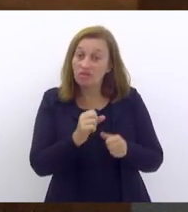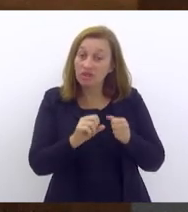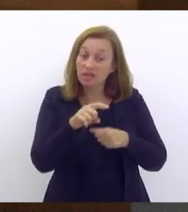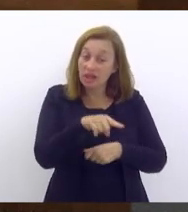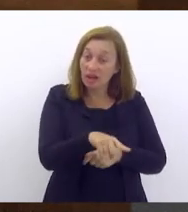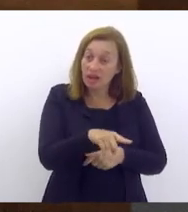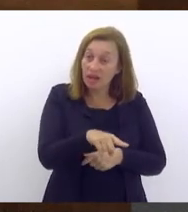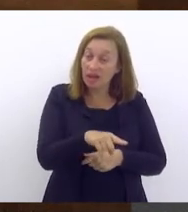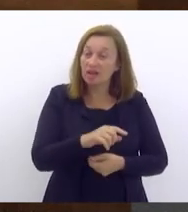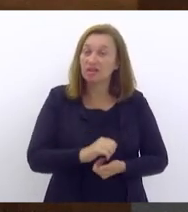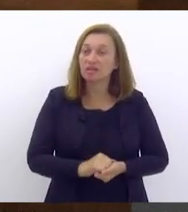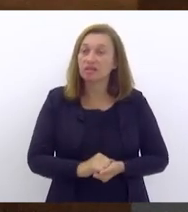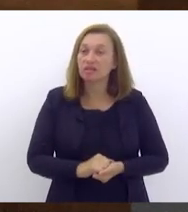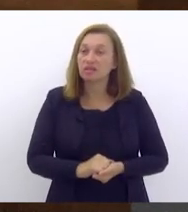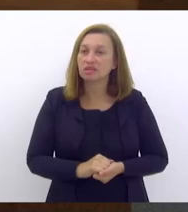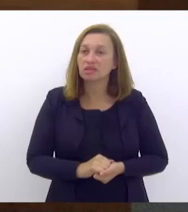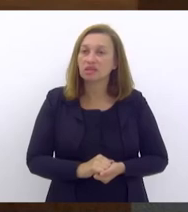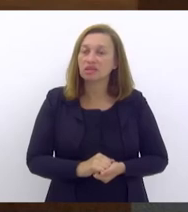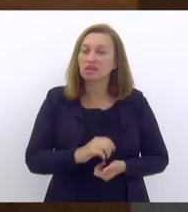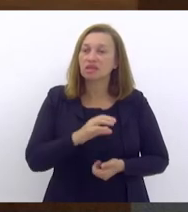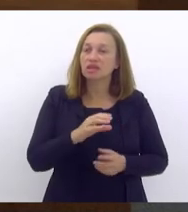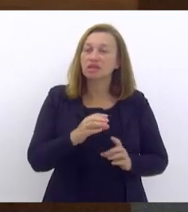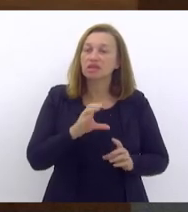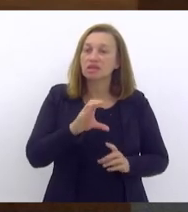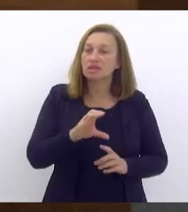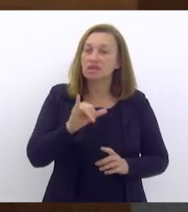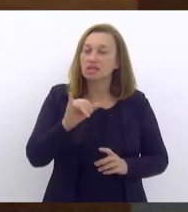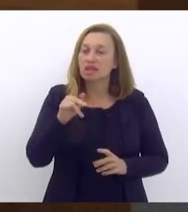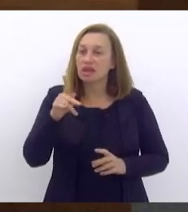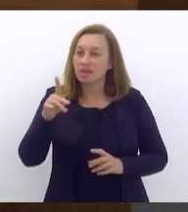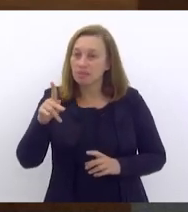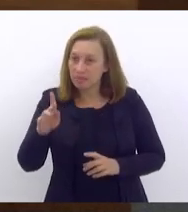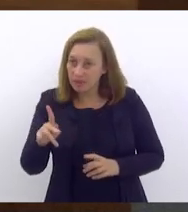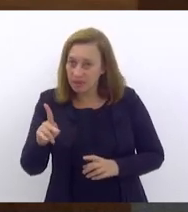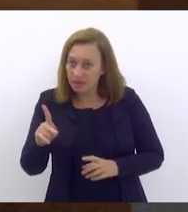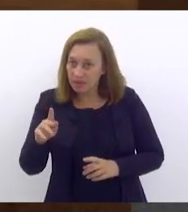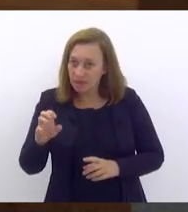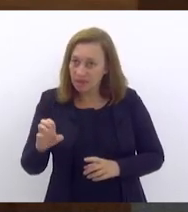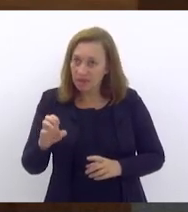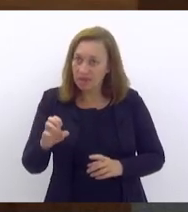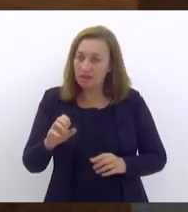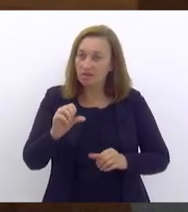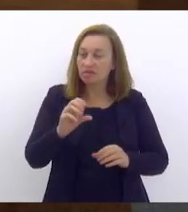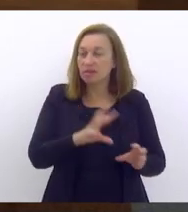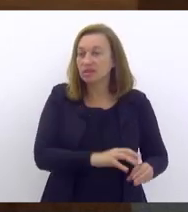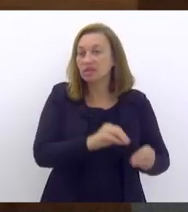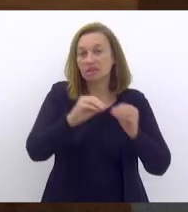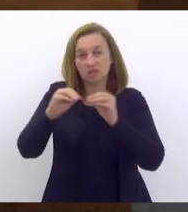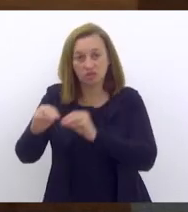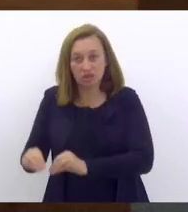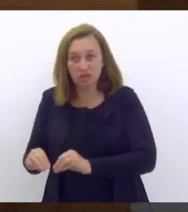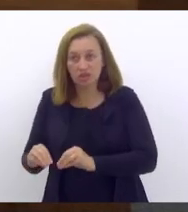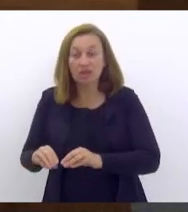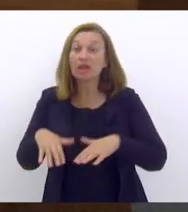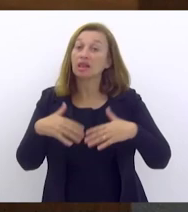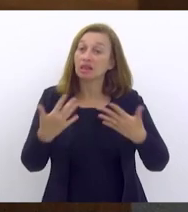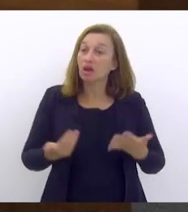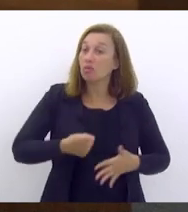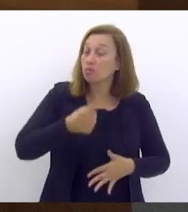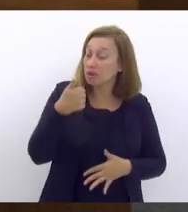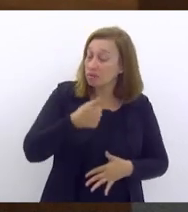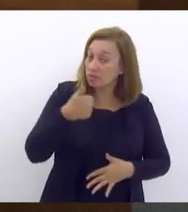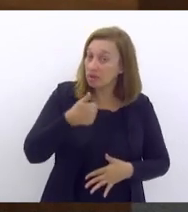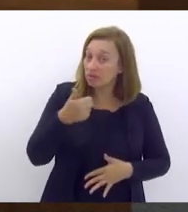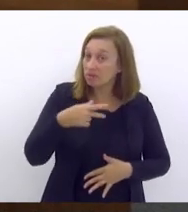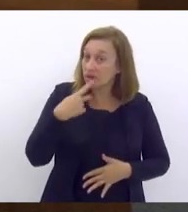foi realizada no CIEP para o qual o Colégio Menezes Vieira está se transferindo. Então, primeira coisa que eu